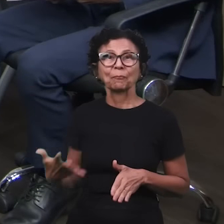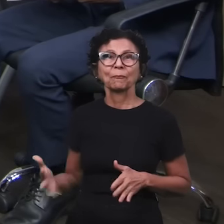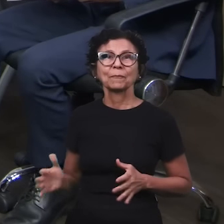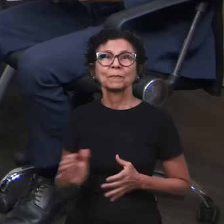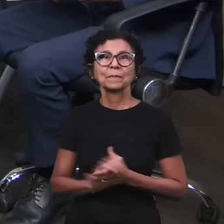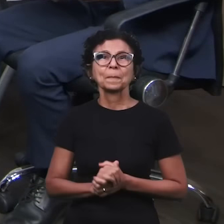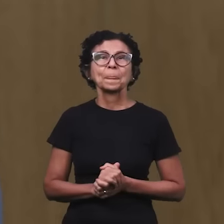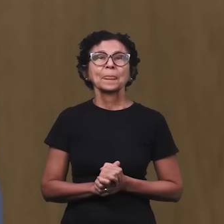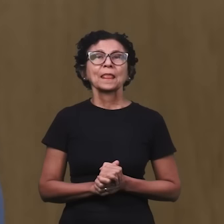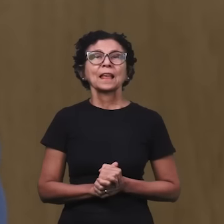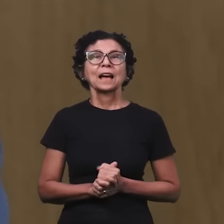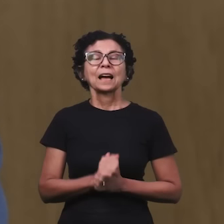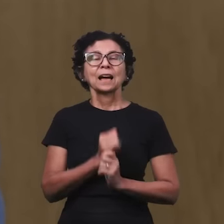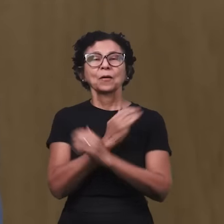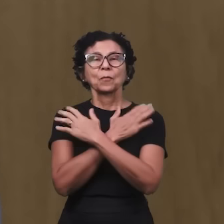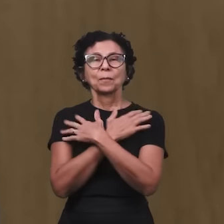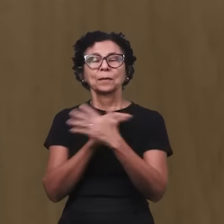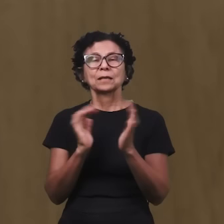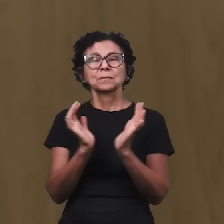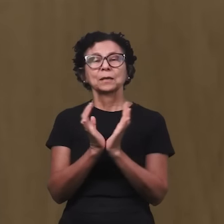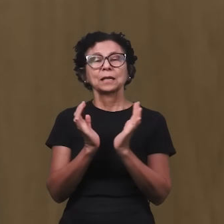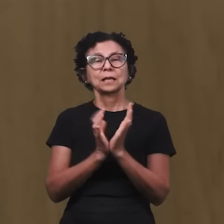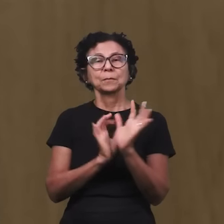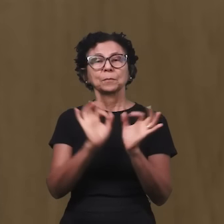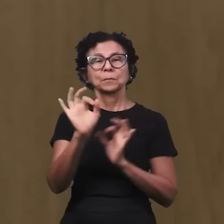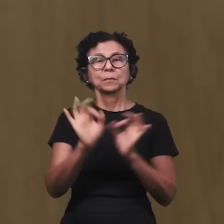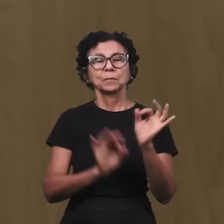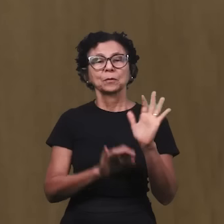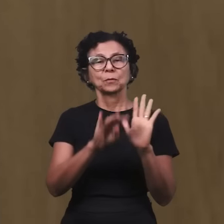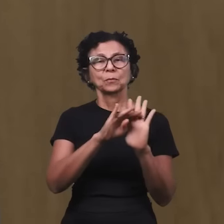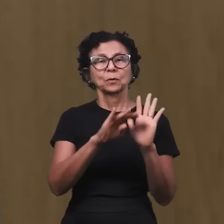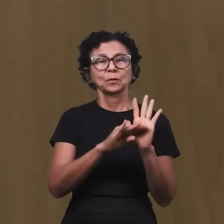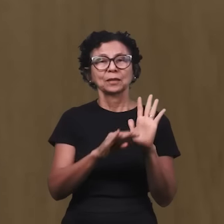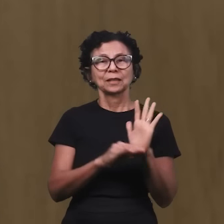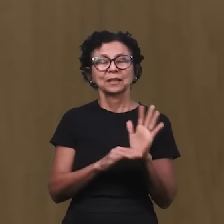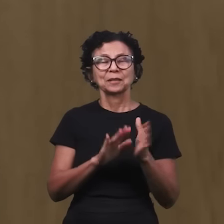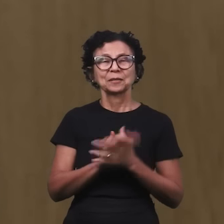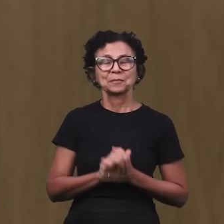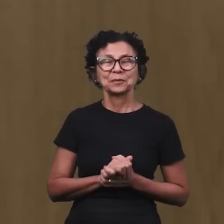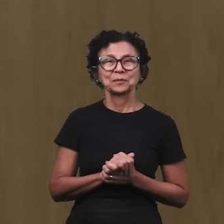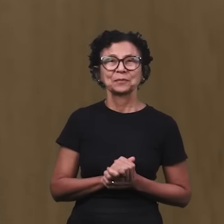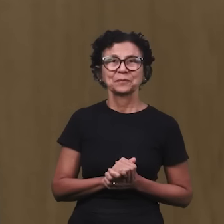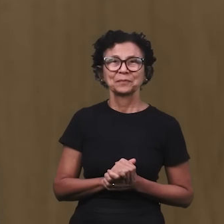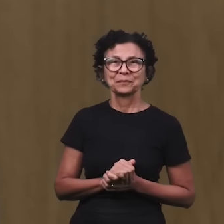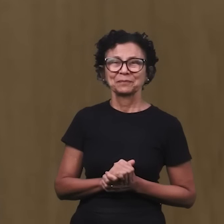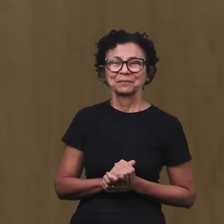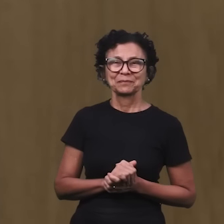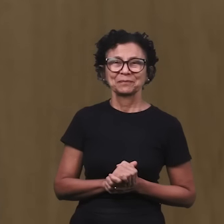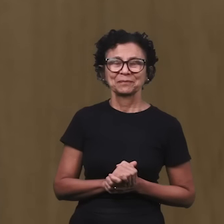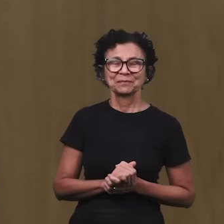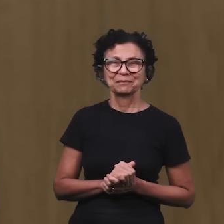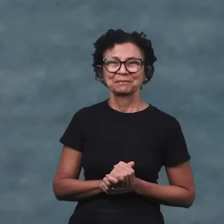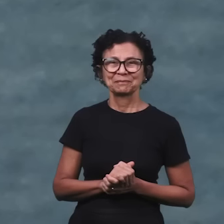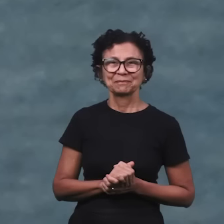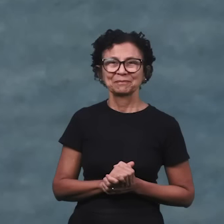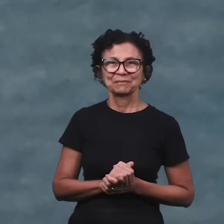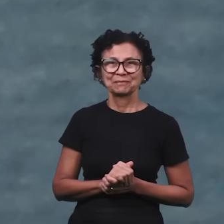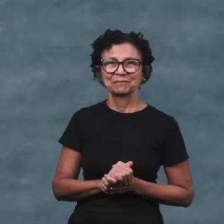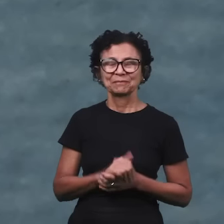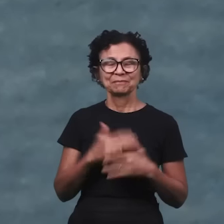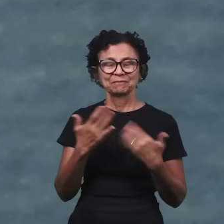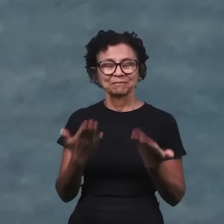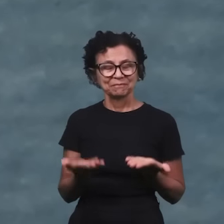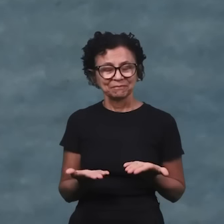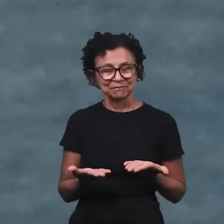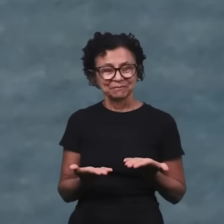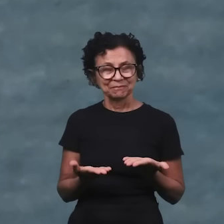Fala um pouquinho sobre Eu ela. gostaria de mandar um abraço para a equipe de produção também, para a Estela, para a Raíssa e também para a Nínive. Muito bem. Aos